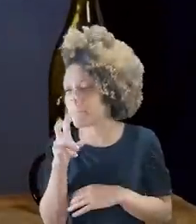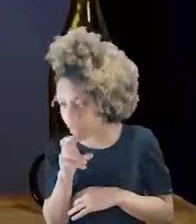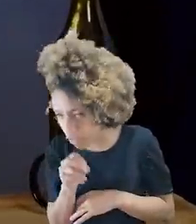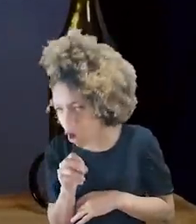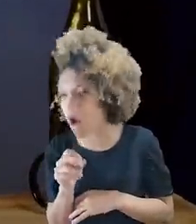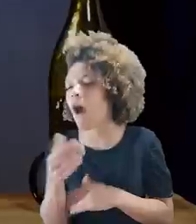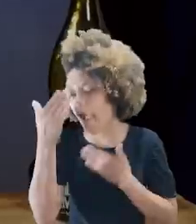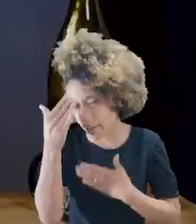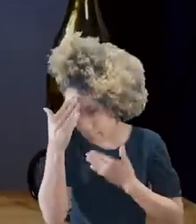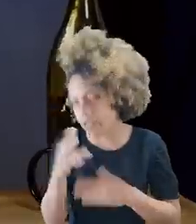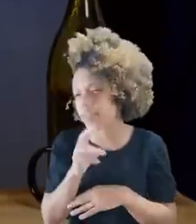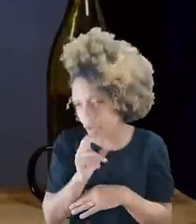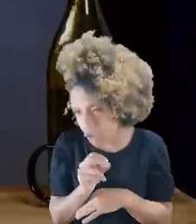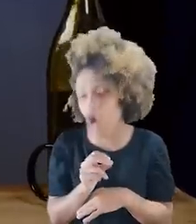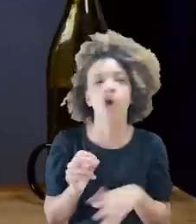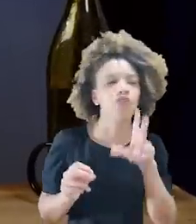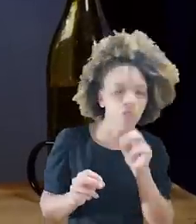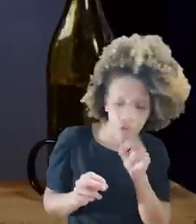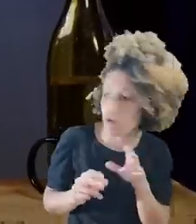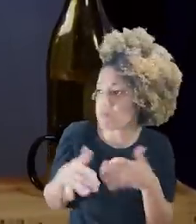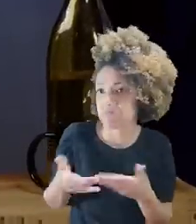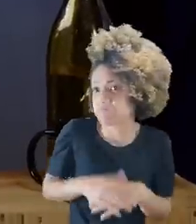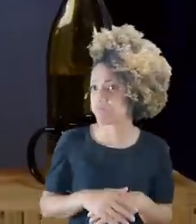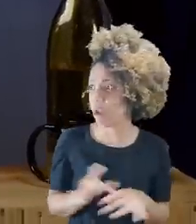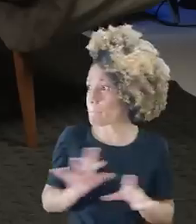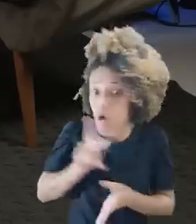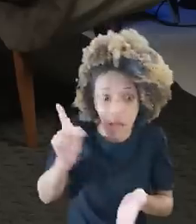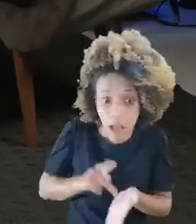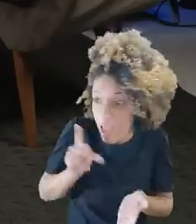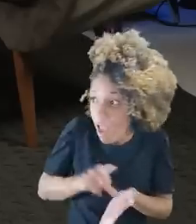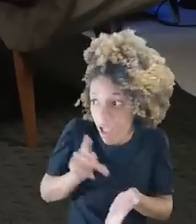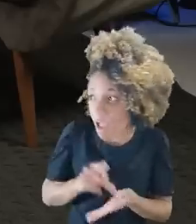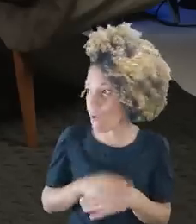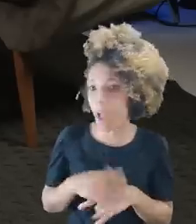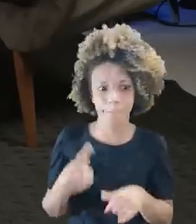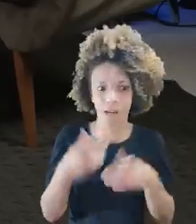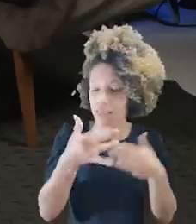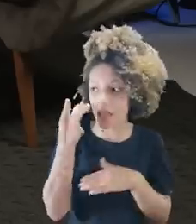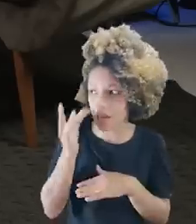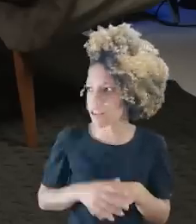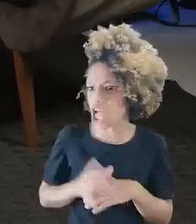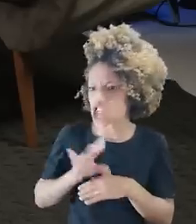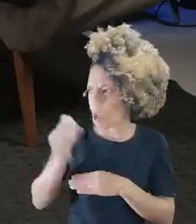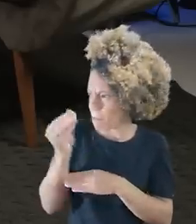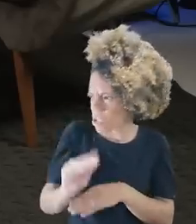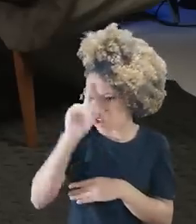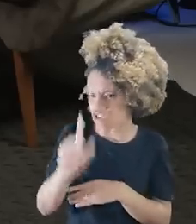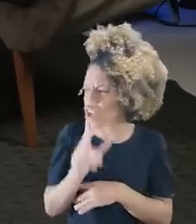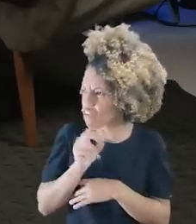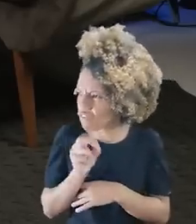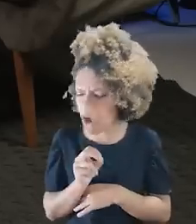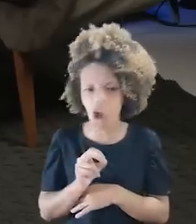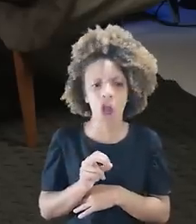primo não não faz sentido eu vejo meu primo de 10 em 10 anos a aula que você tá dando que eu tô querendo dizer é o seguinte é porque acho que a gente tá vivendo uma geração que tem muita gente